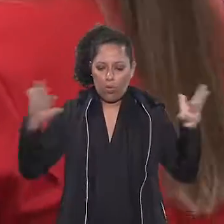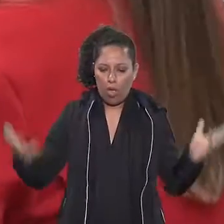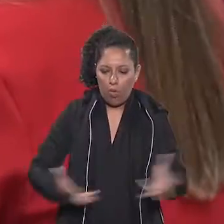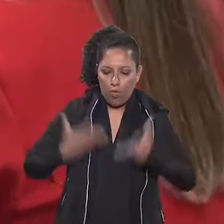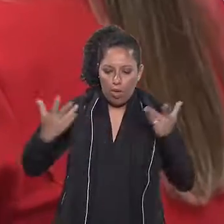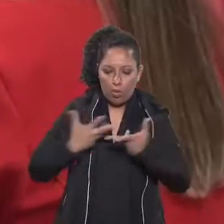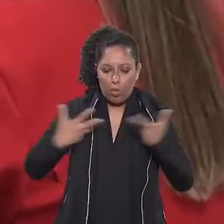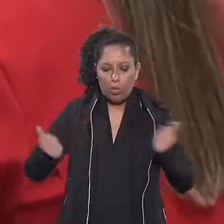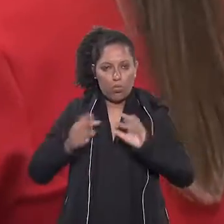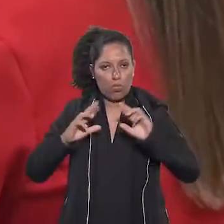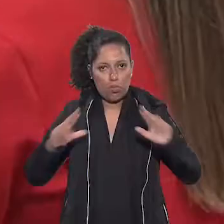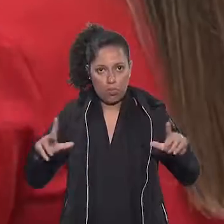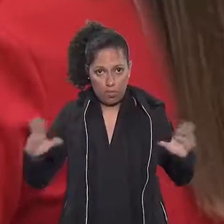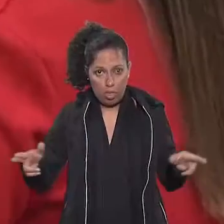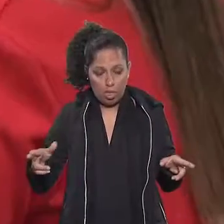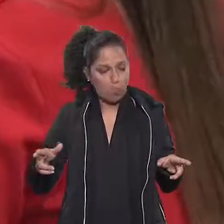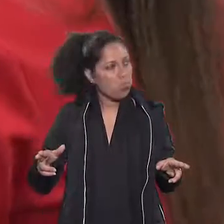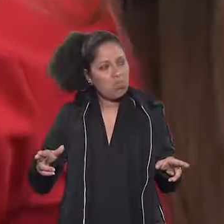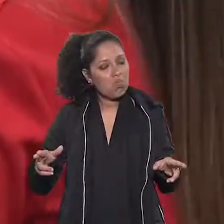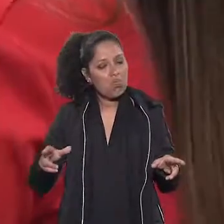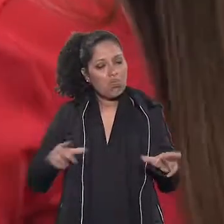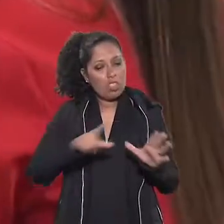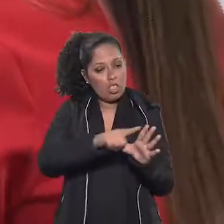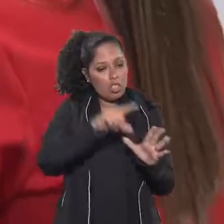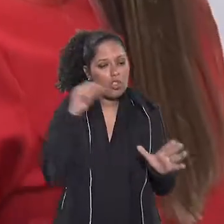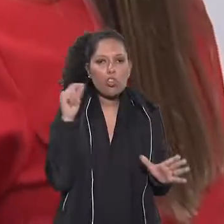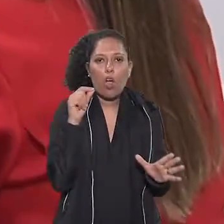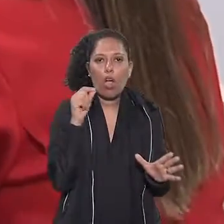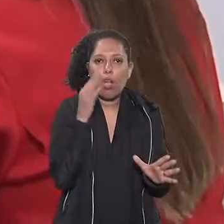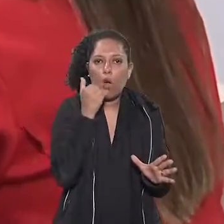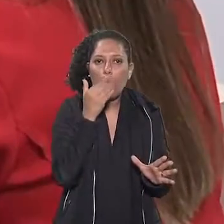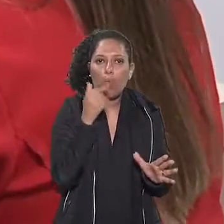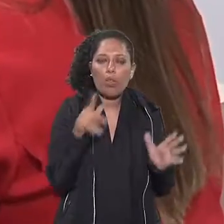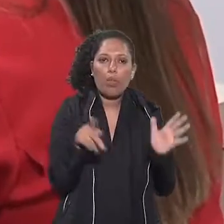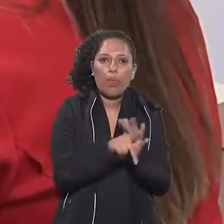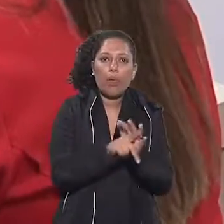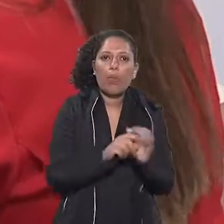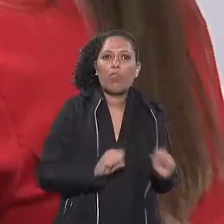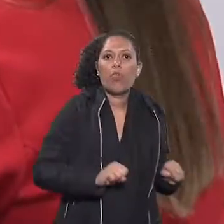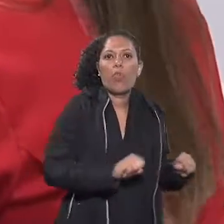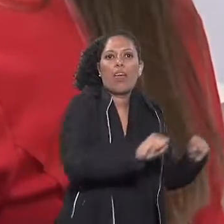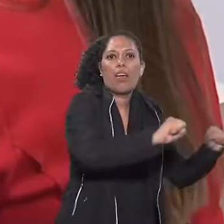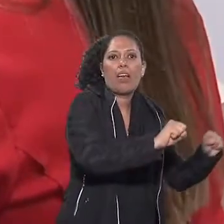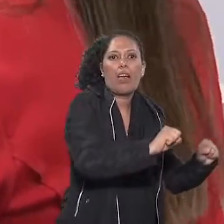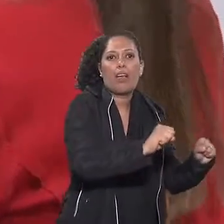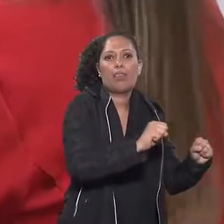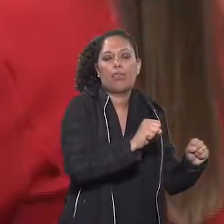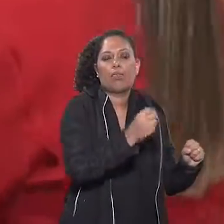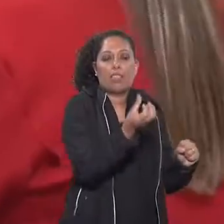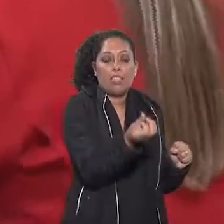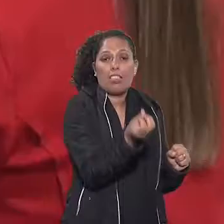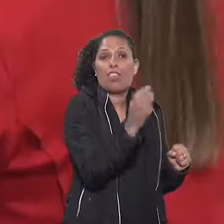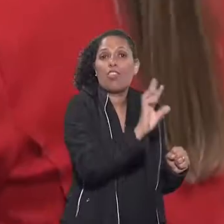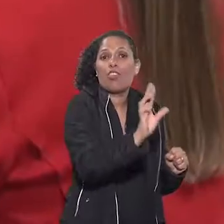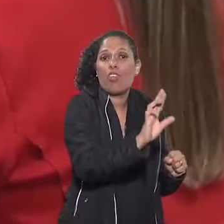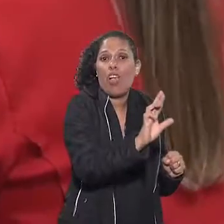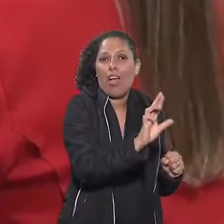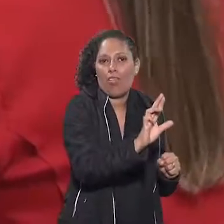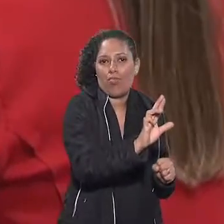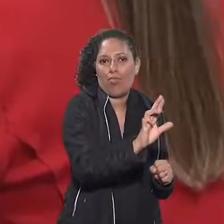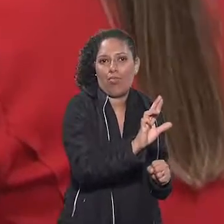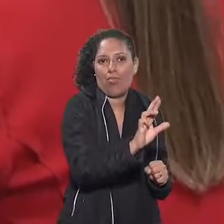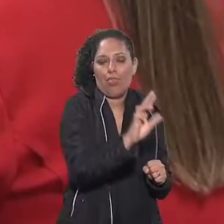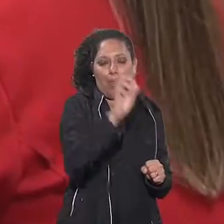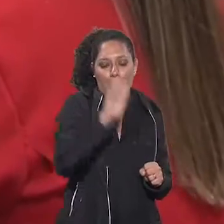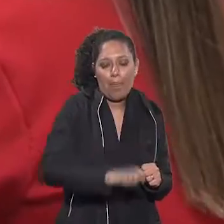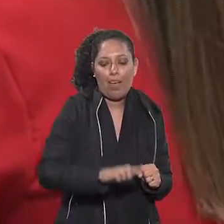verduras, hortaliças, como você falou, ele compra aquela lasanha congelada no supermercado que custa R$6 e é mais barato do que o prato